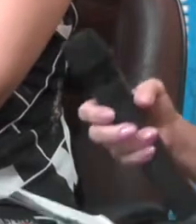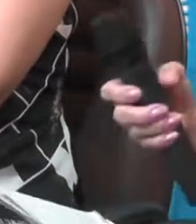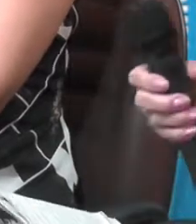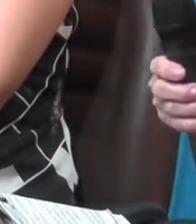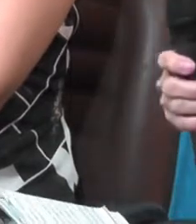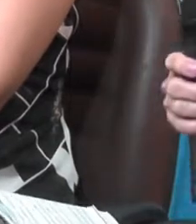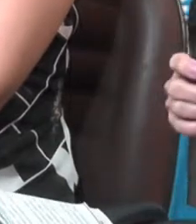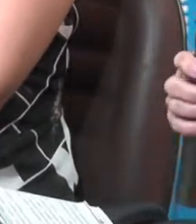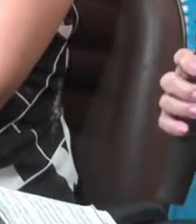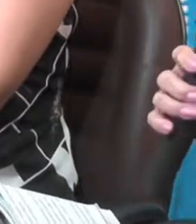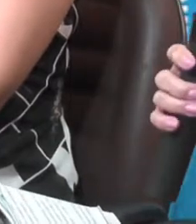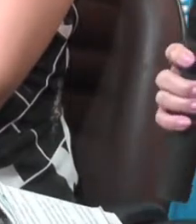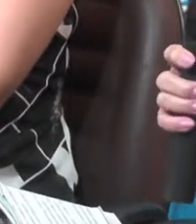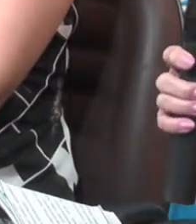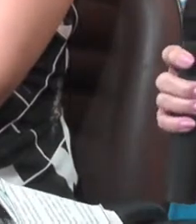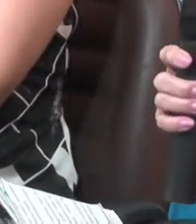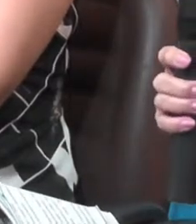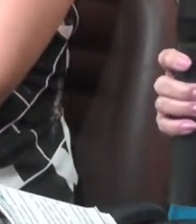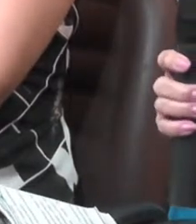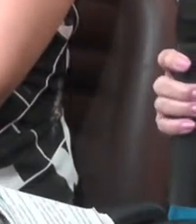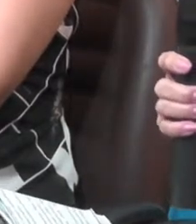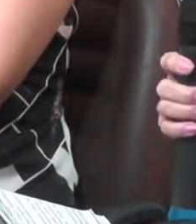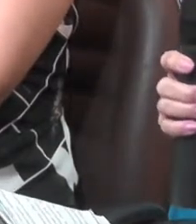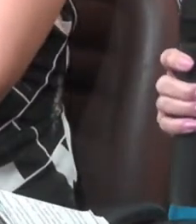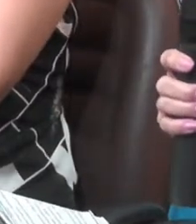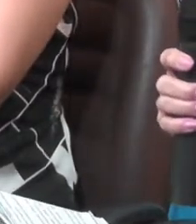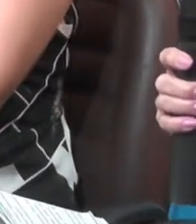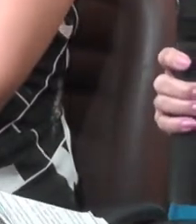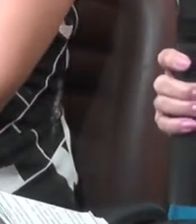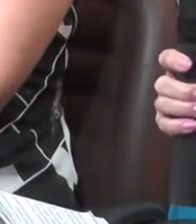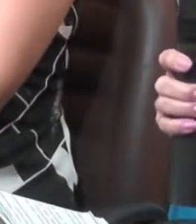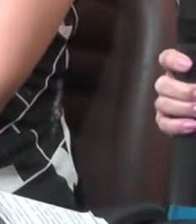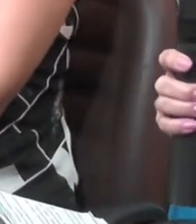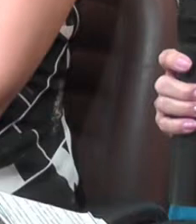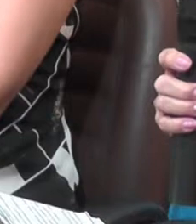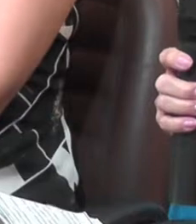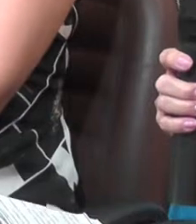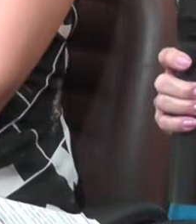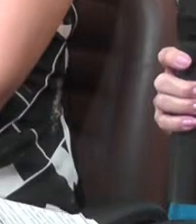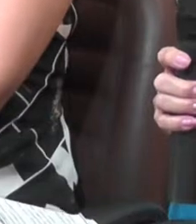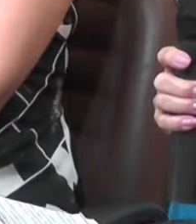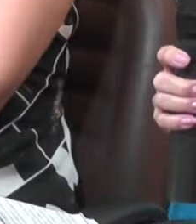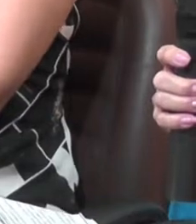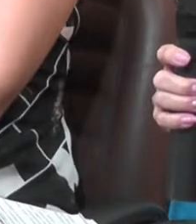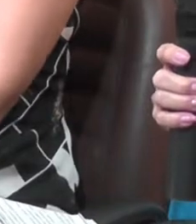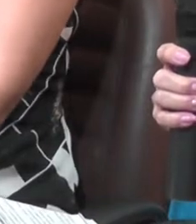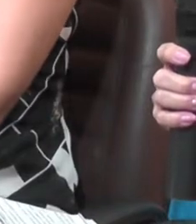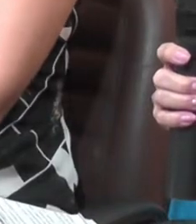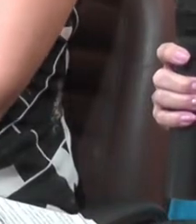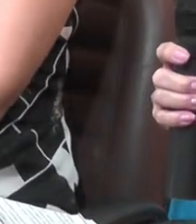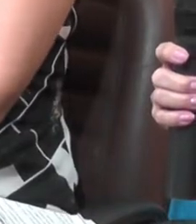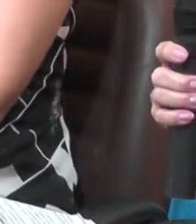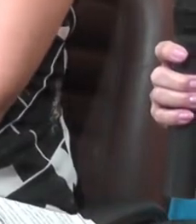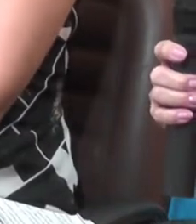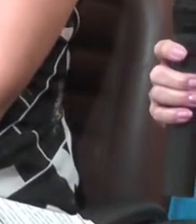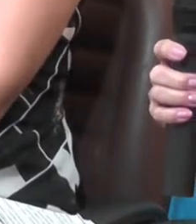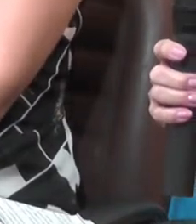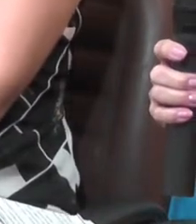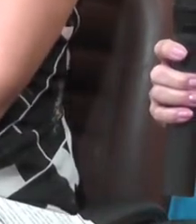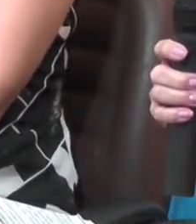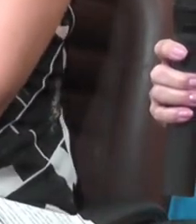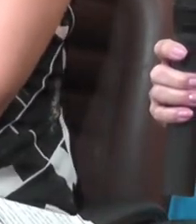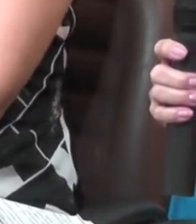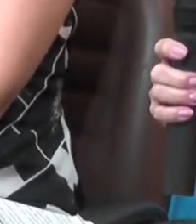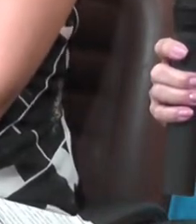chorou muito, né? Mas minha mãe ficou muito calma. Então, começaram os dois a pesquisar,